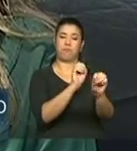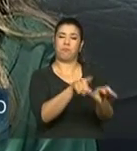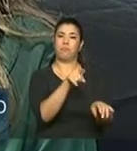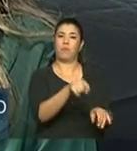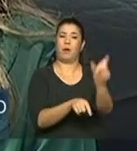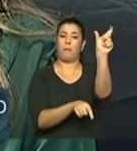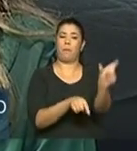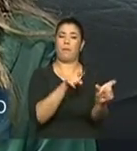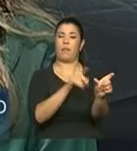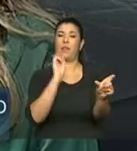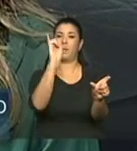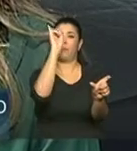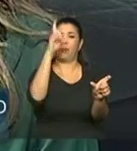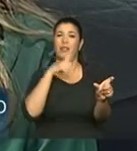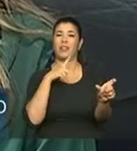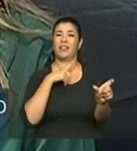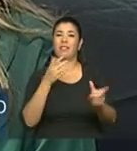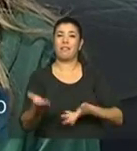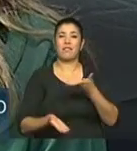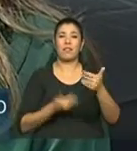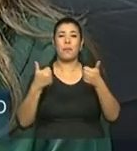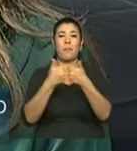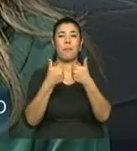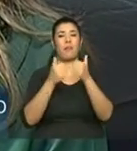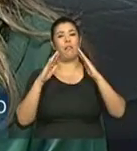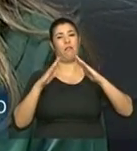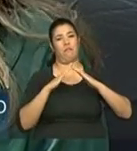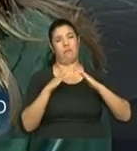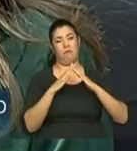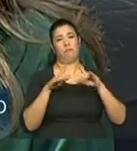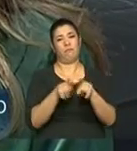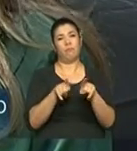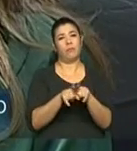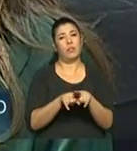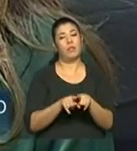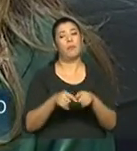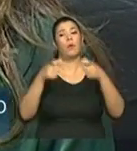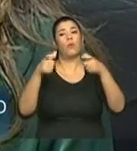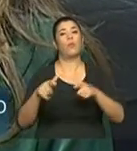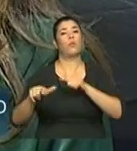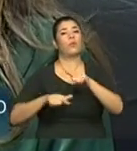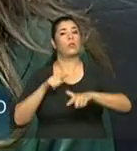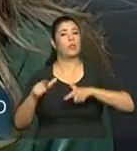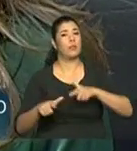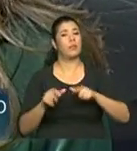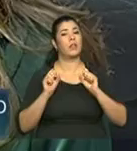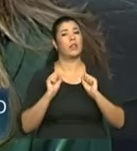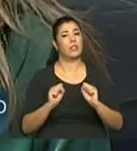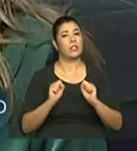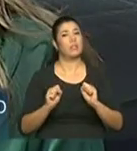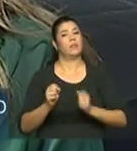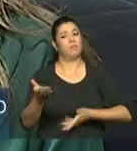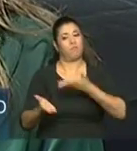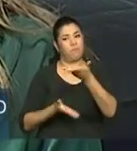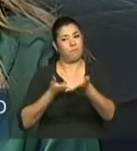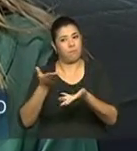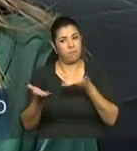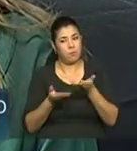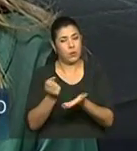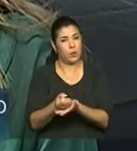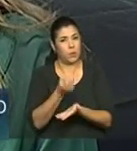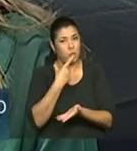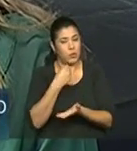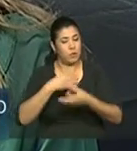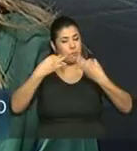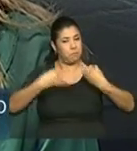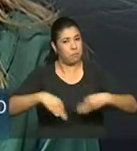que as pessoas sejam atendidas próximas do local onde moram e onde trabalham, para que a adesão ao tratamento seja a